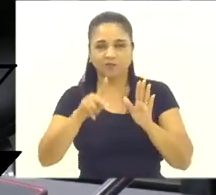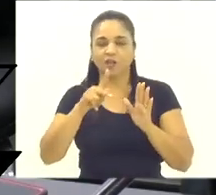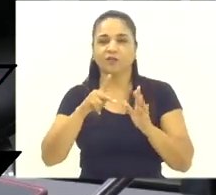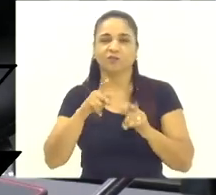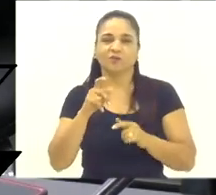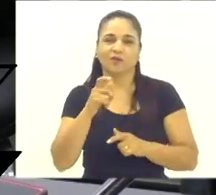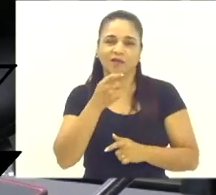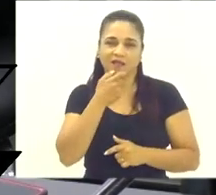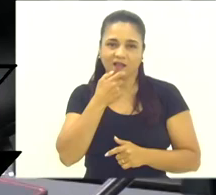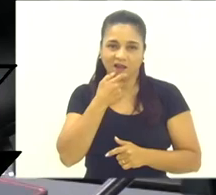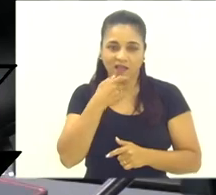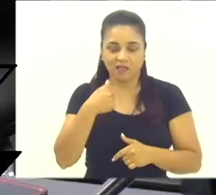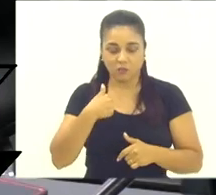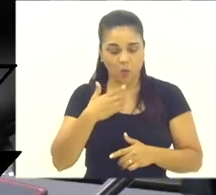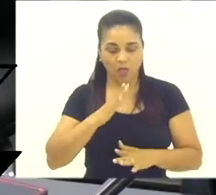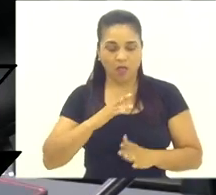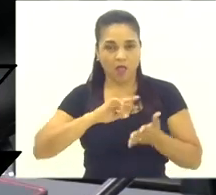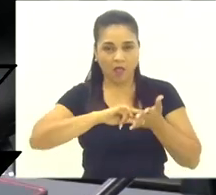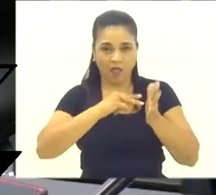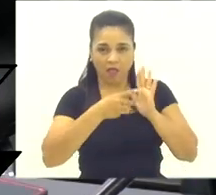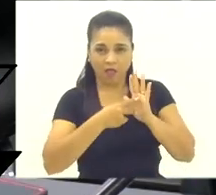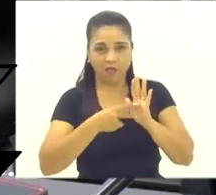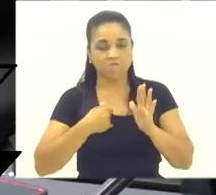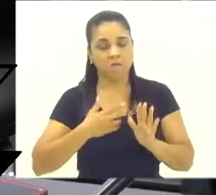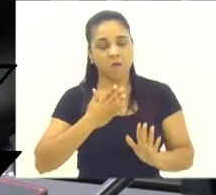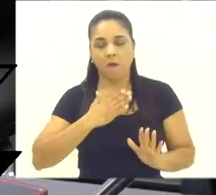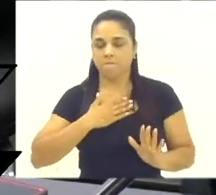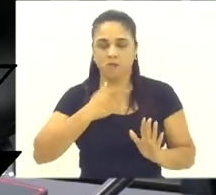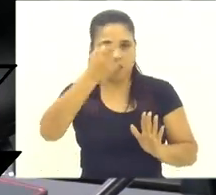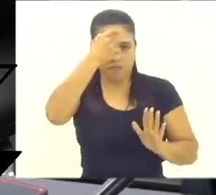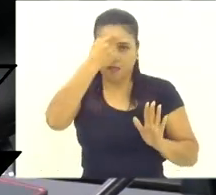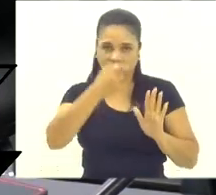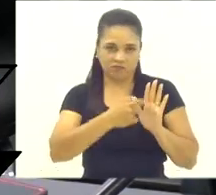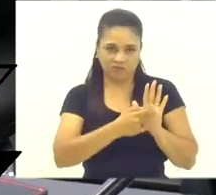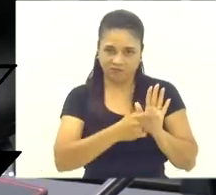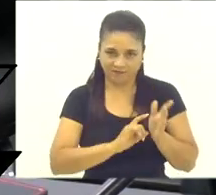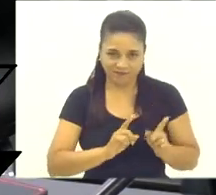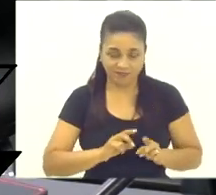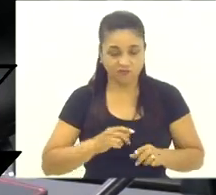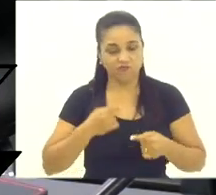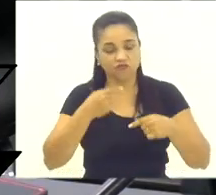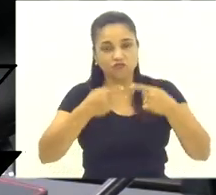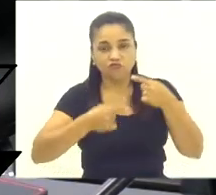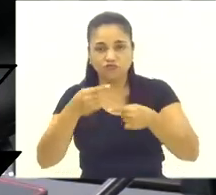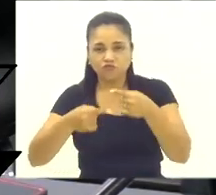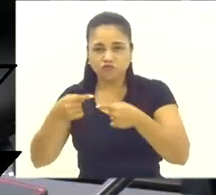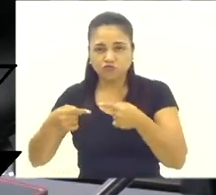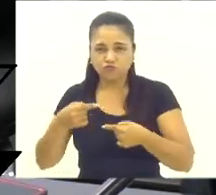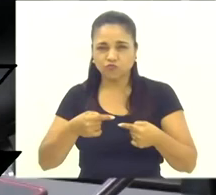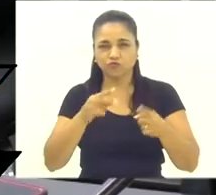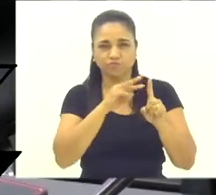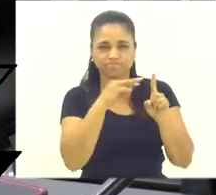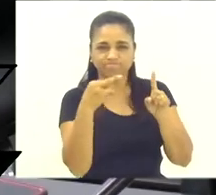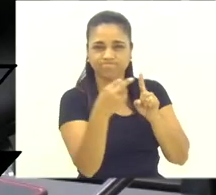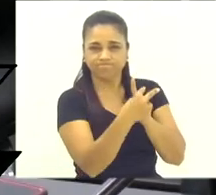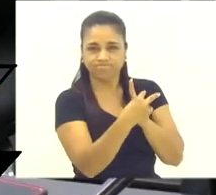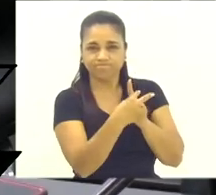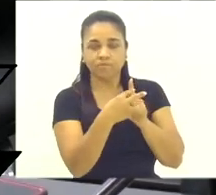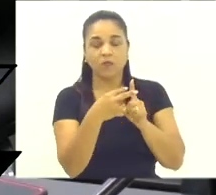mas é significa não é minha minha inteligência artificial né porque a gente discute desde uma perspectiva